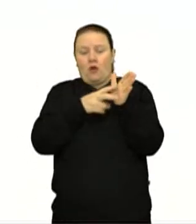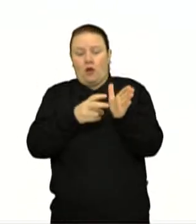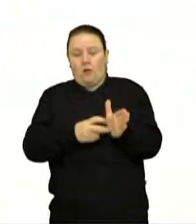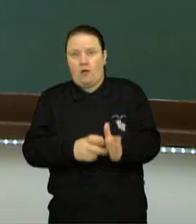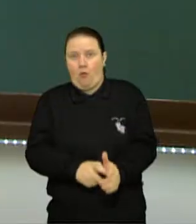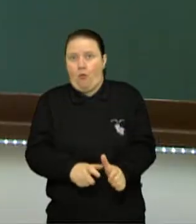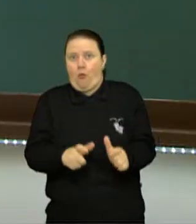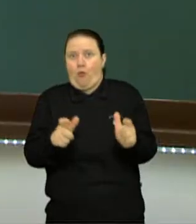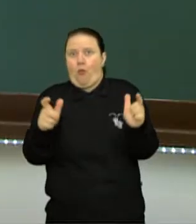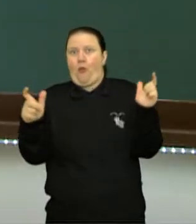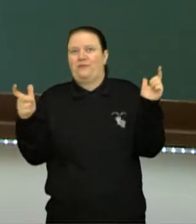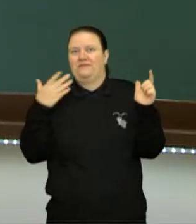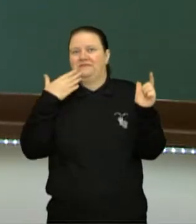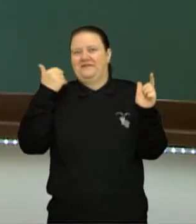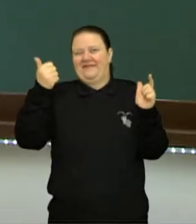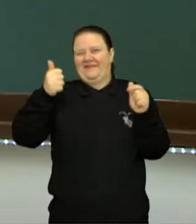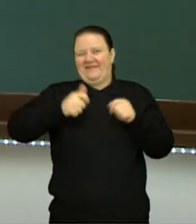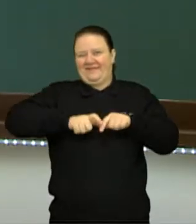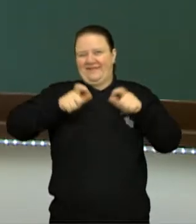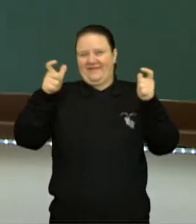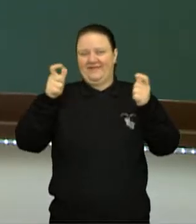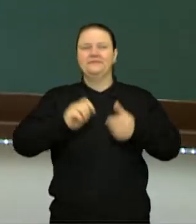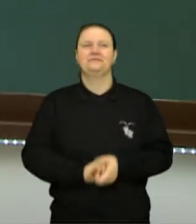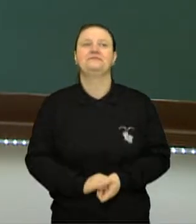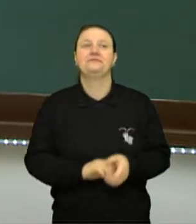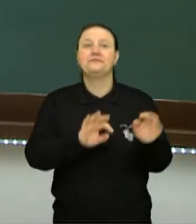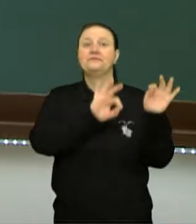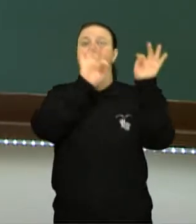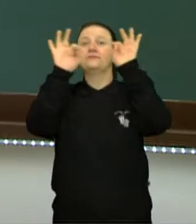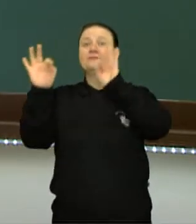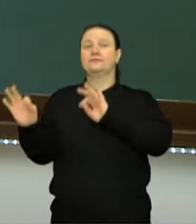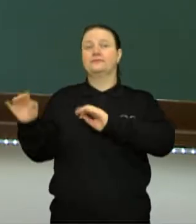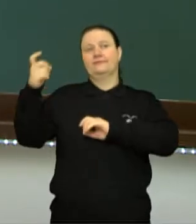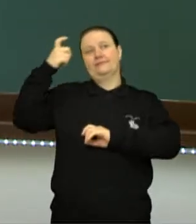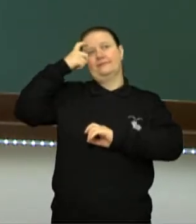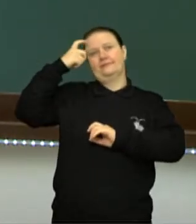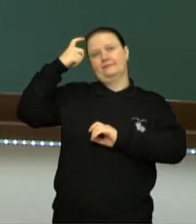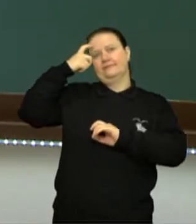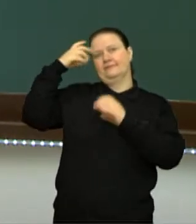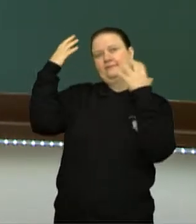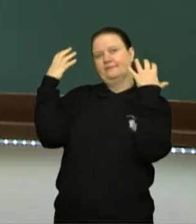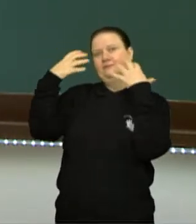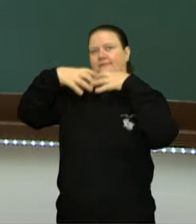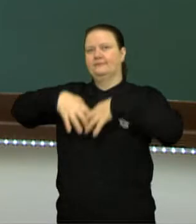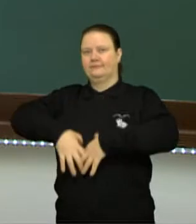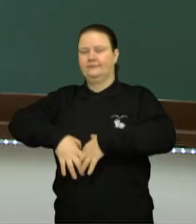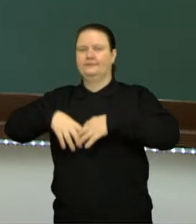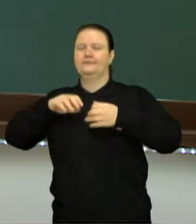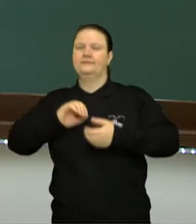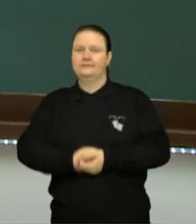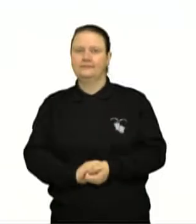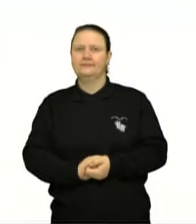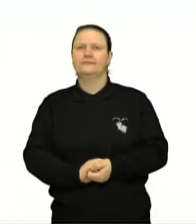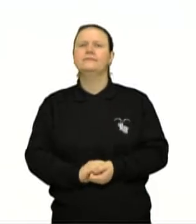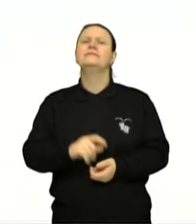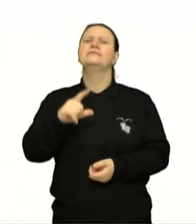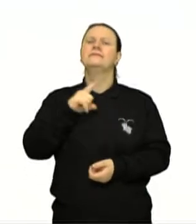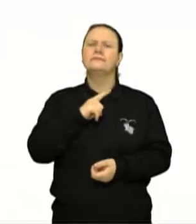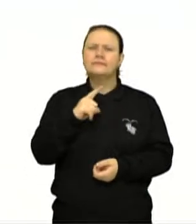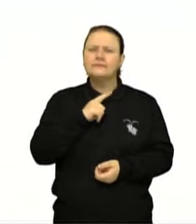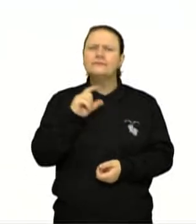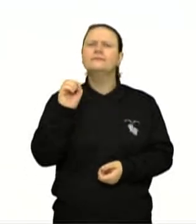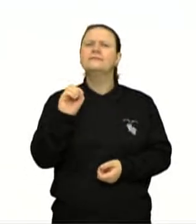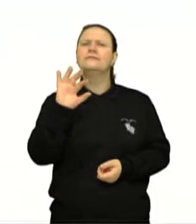vocabulário. Vamos a seguir? Aqui, vamos a pensar. Alguma vez has